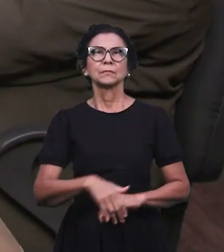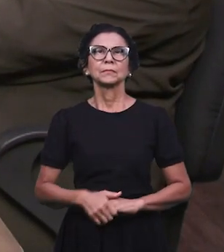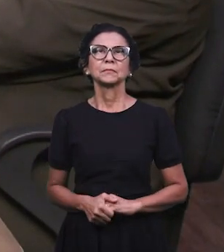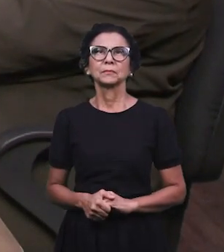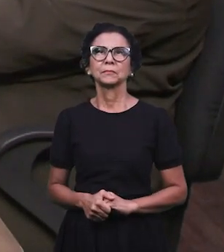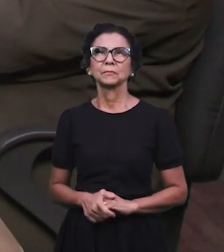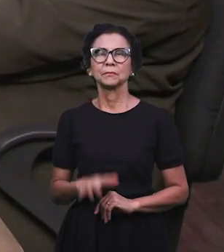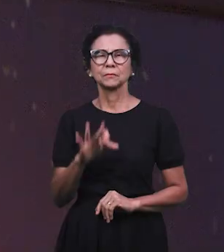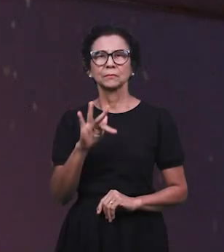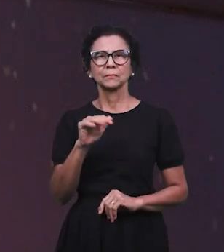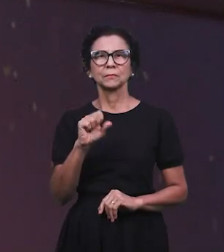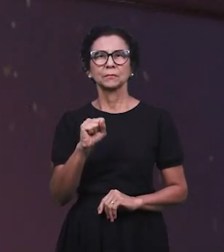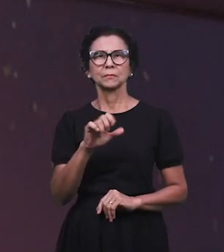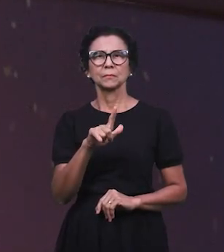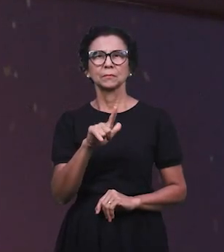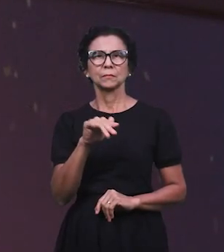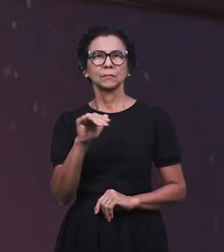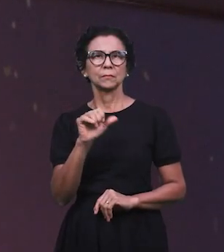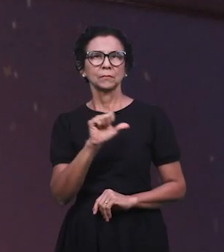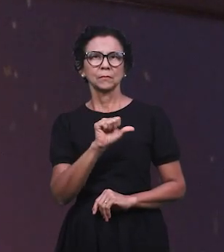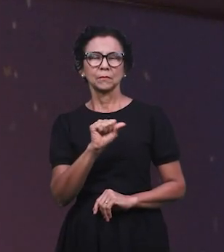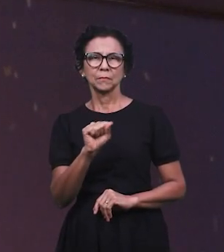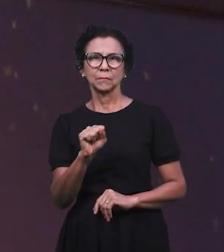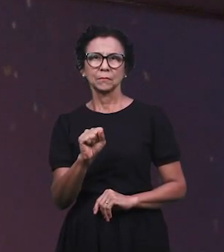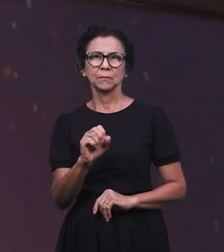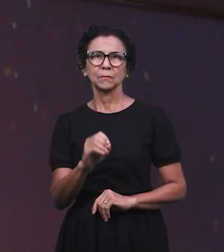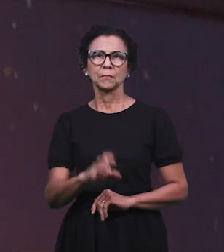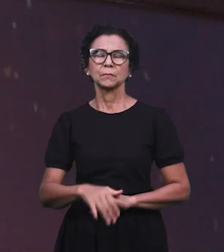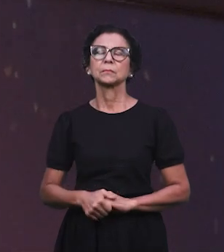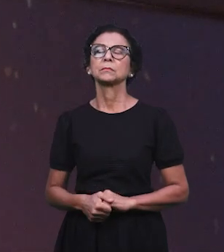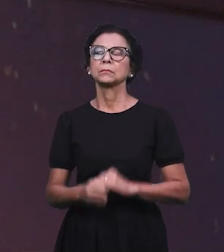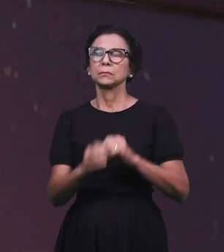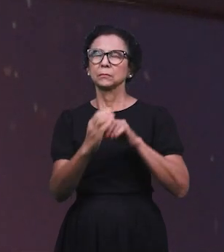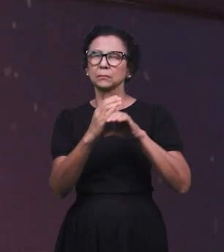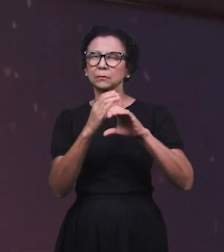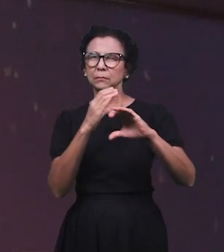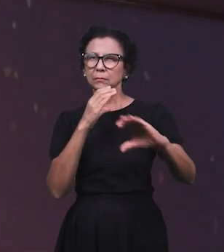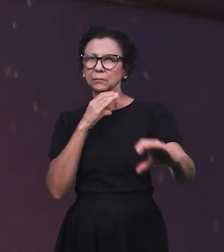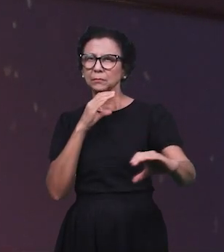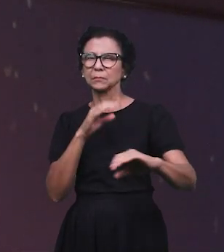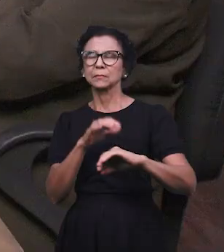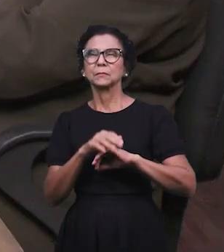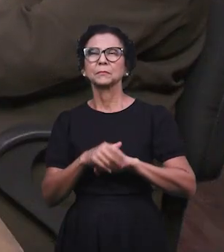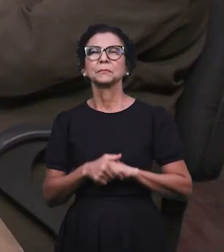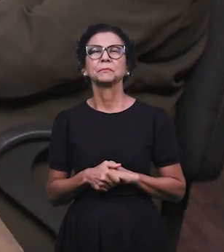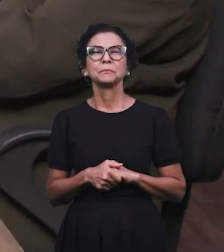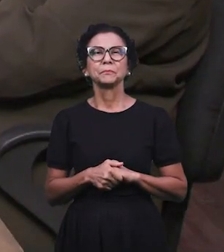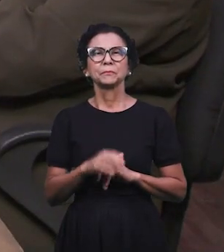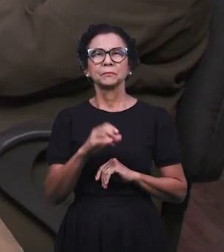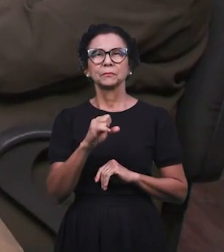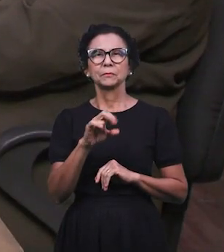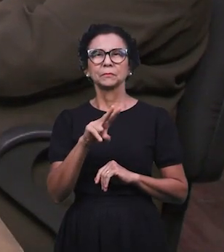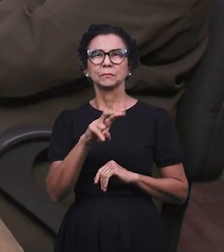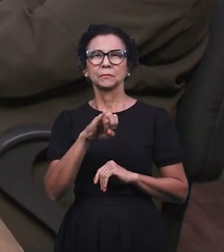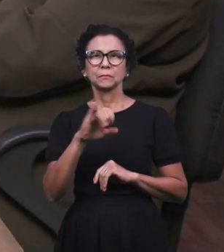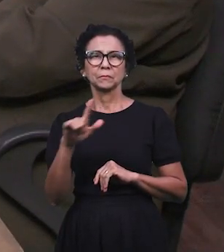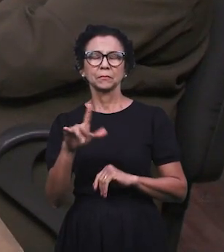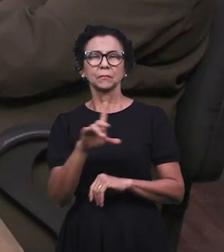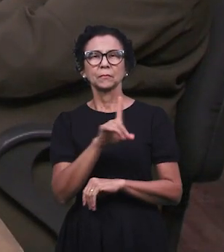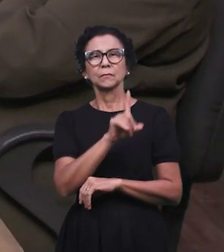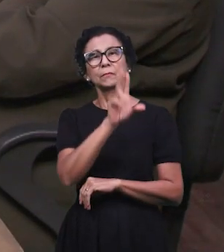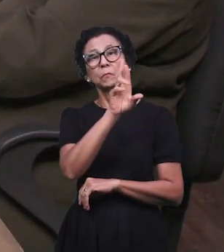Fausto Batista Mendonça. A paz do Senhor, William. Maravilha, graduado em Engenharia Civil, mestrado em Assessoramento de